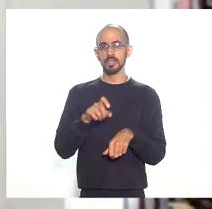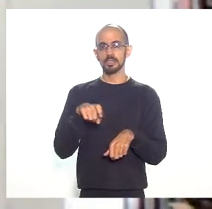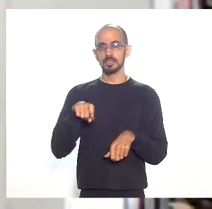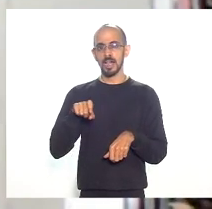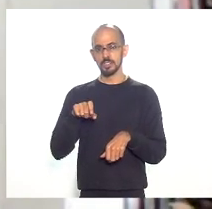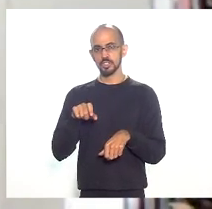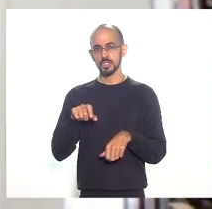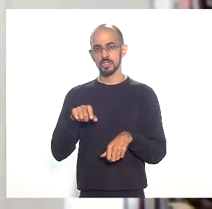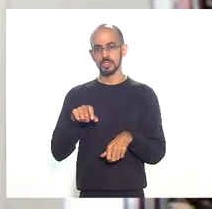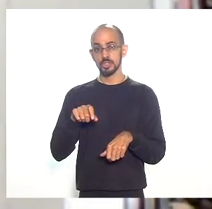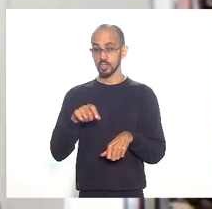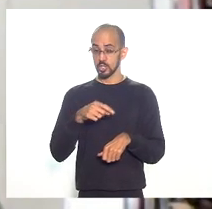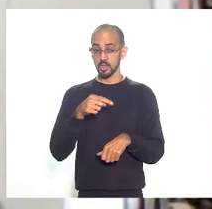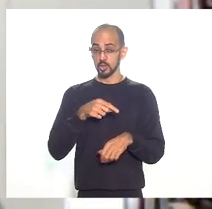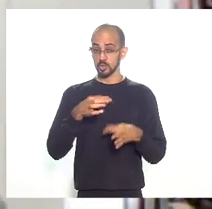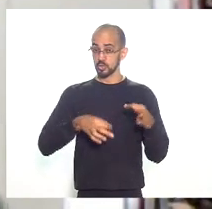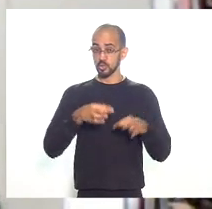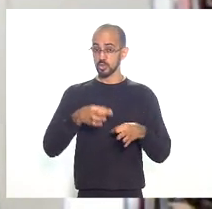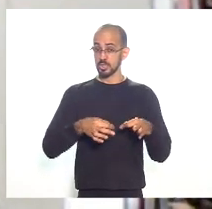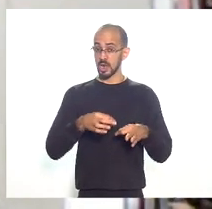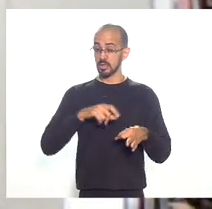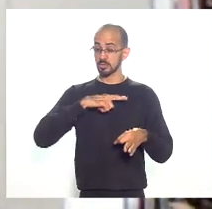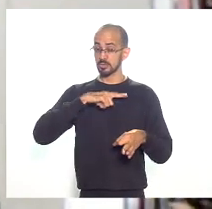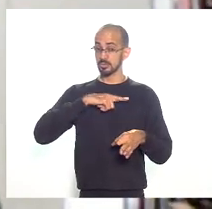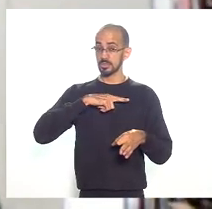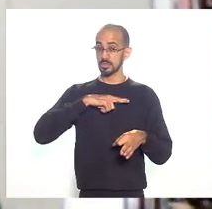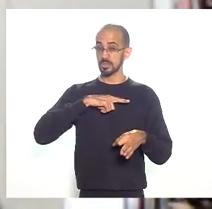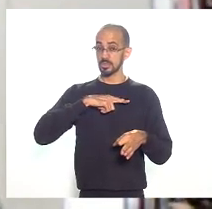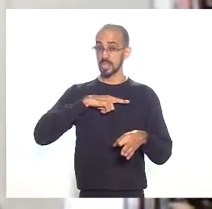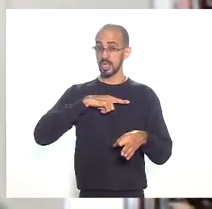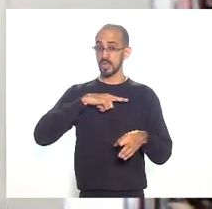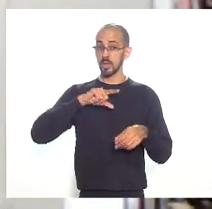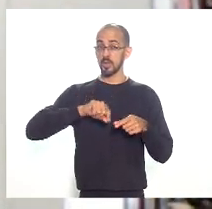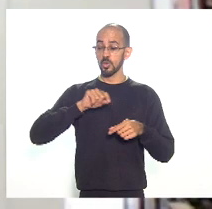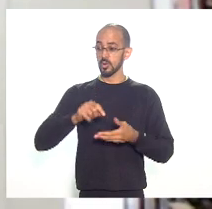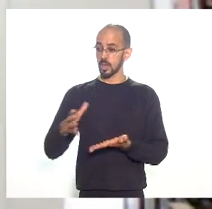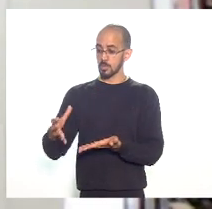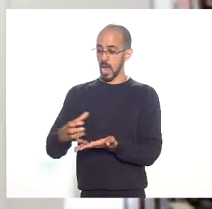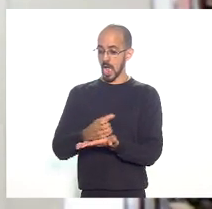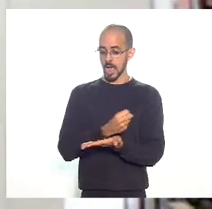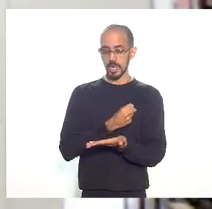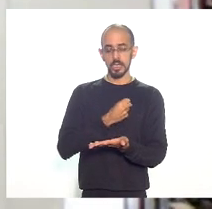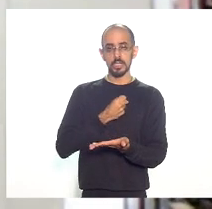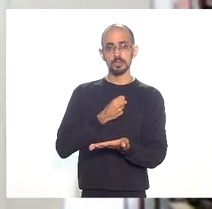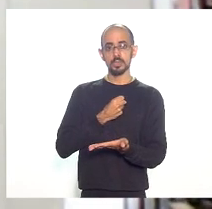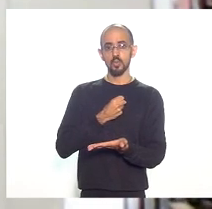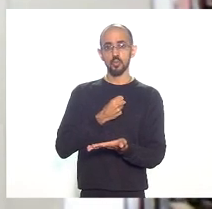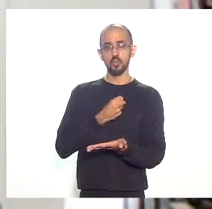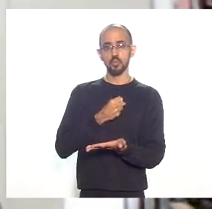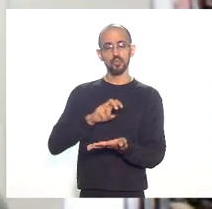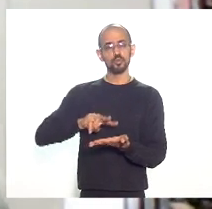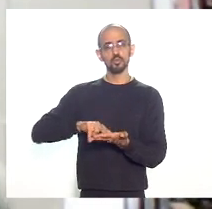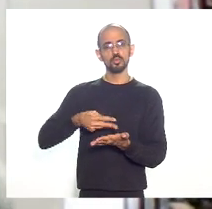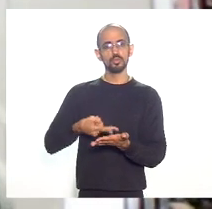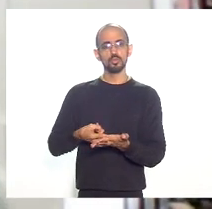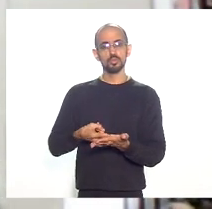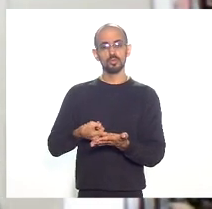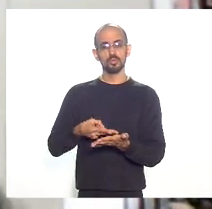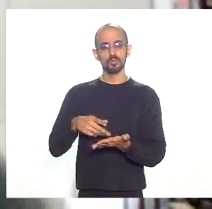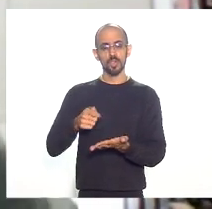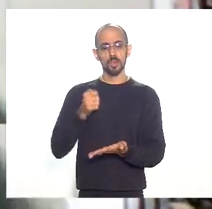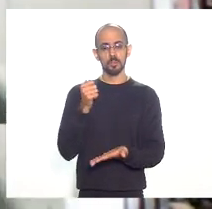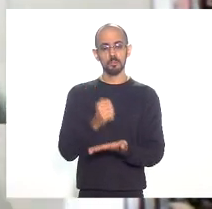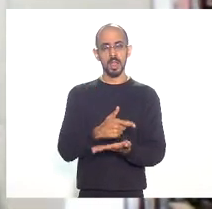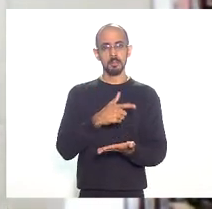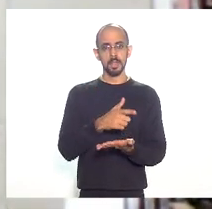passem a ter cada vez mais uma natureza arrecadatória, ou seja, o pagamento das taxas